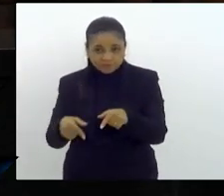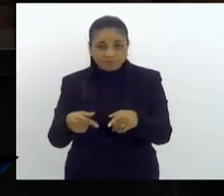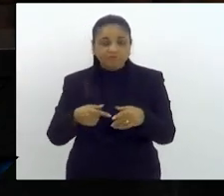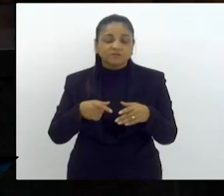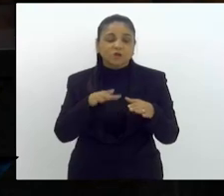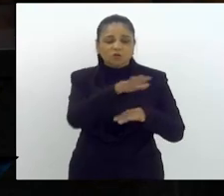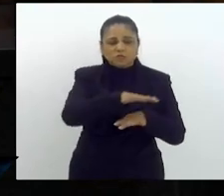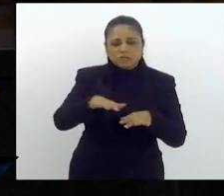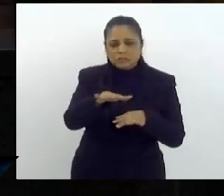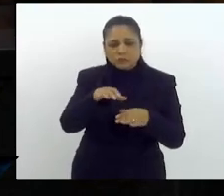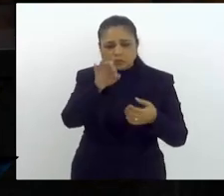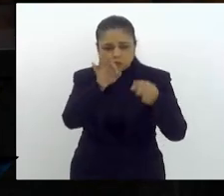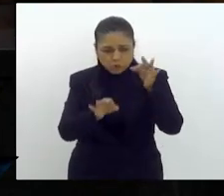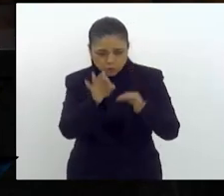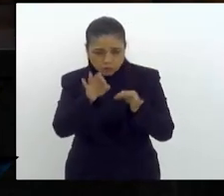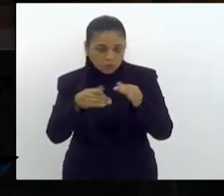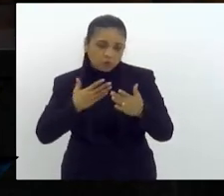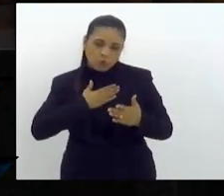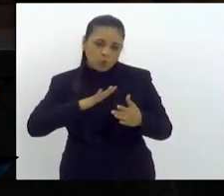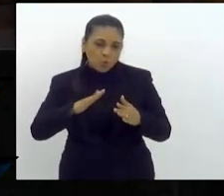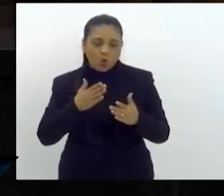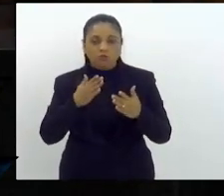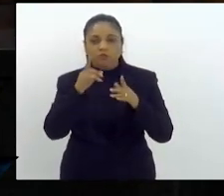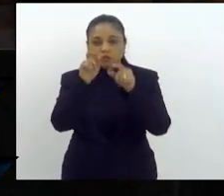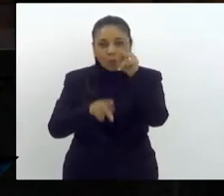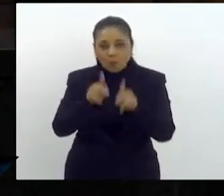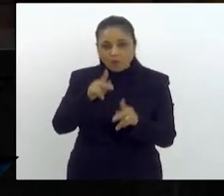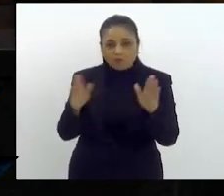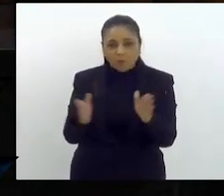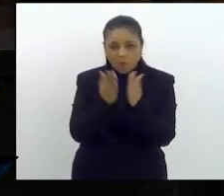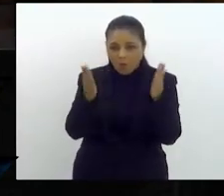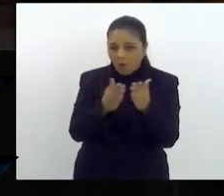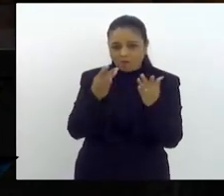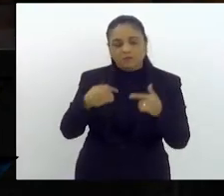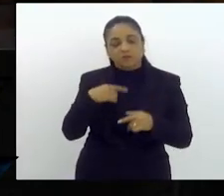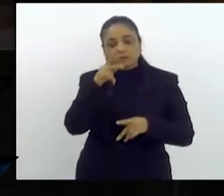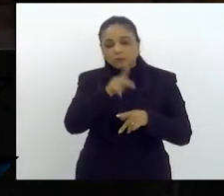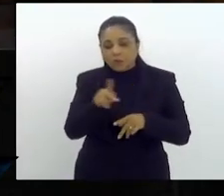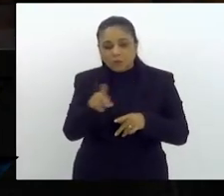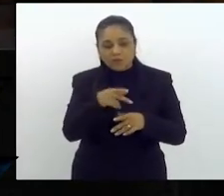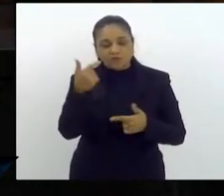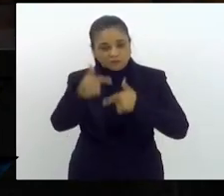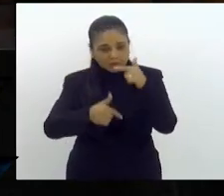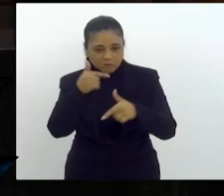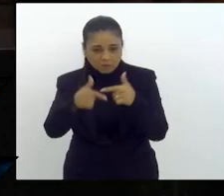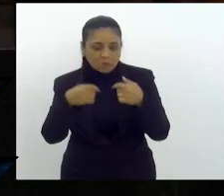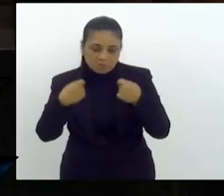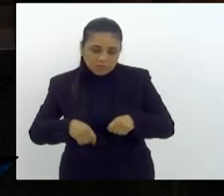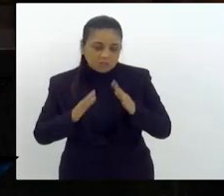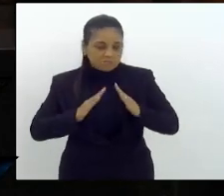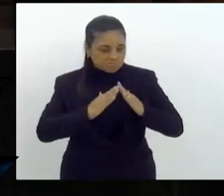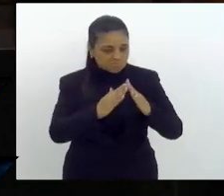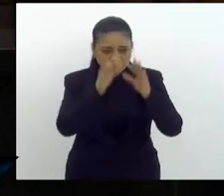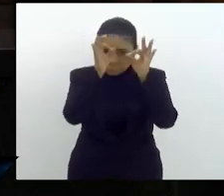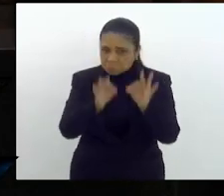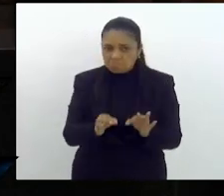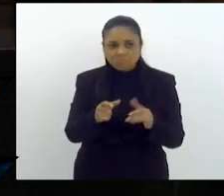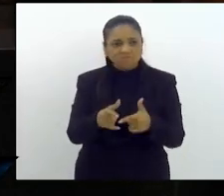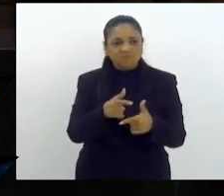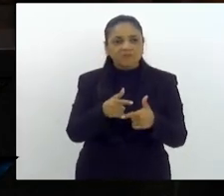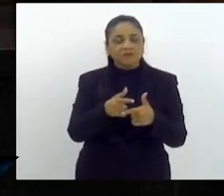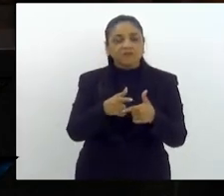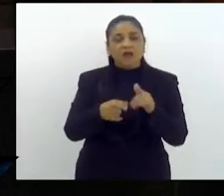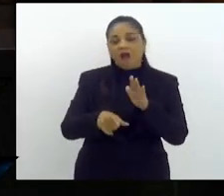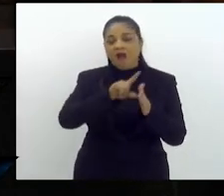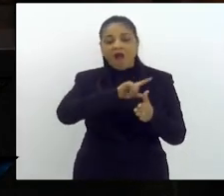do Judiciário que não gostam do povo pobre que não gostam do Povo trabalhador que não gosta daquele que pressão de moradia digna e que estão ali antes mesmo